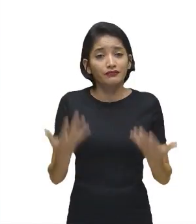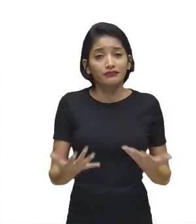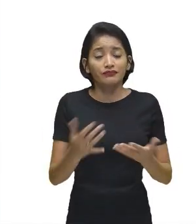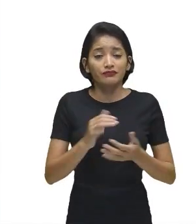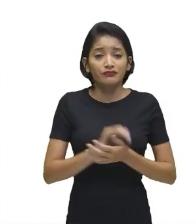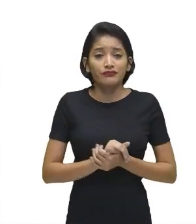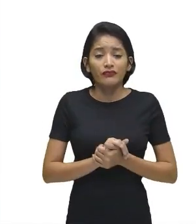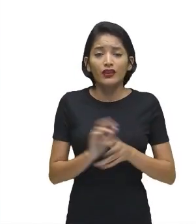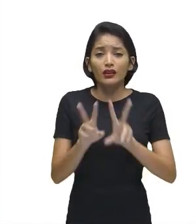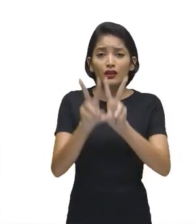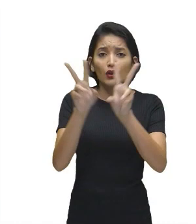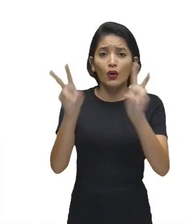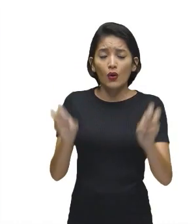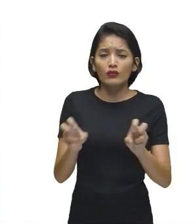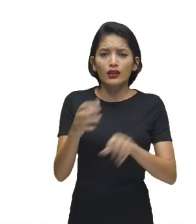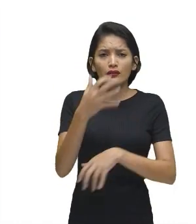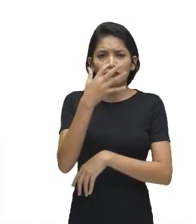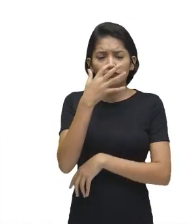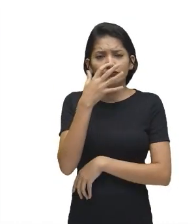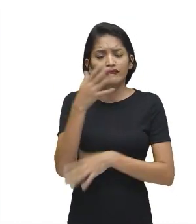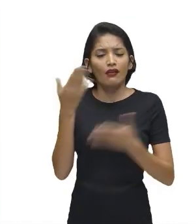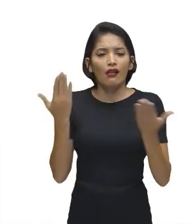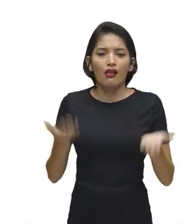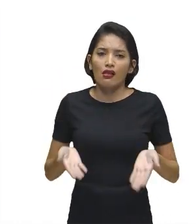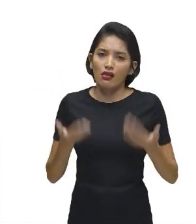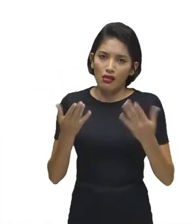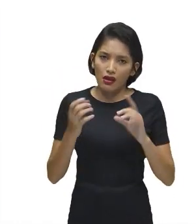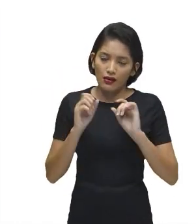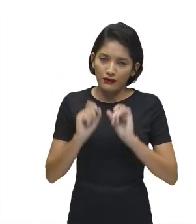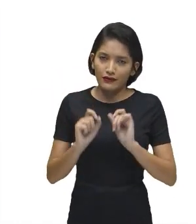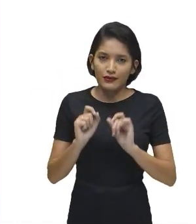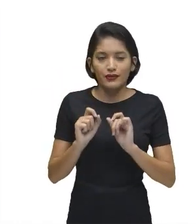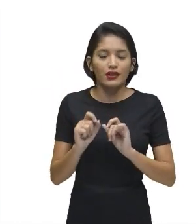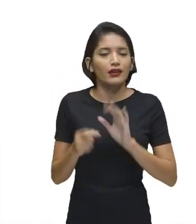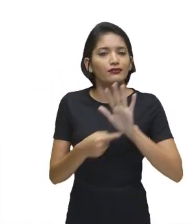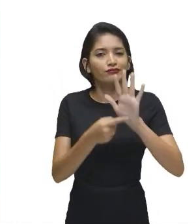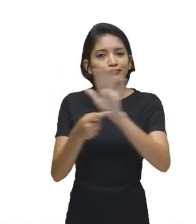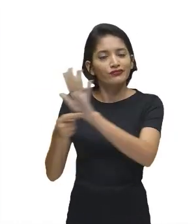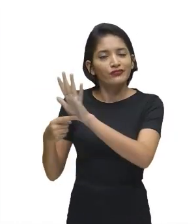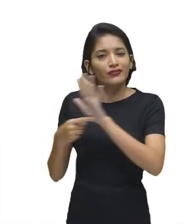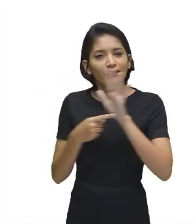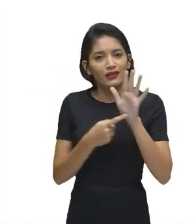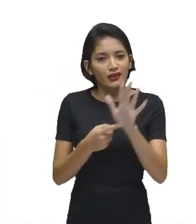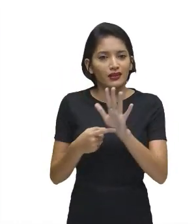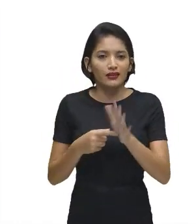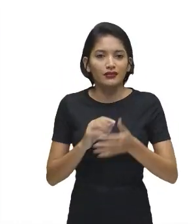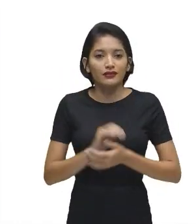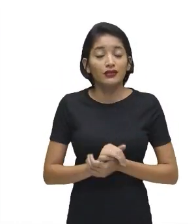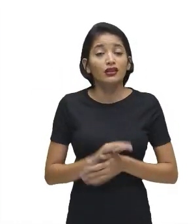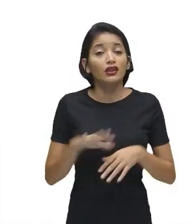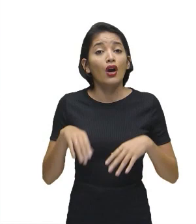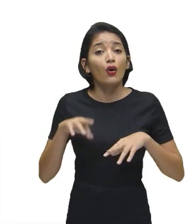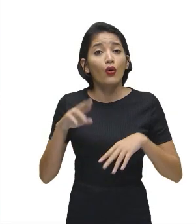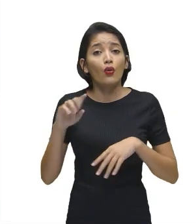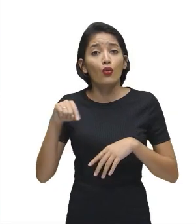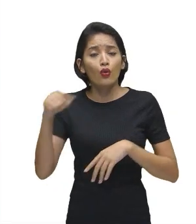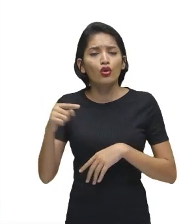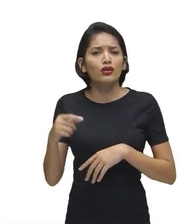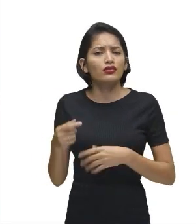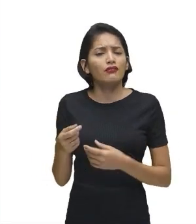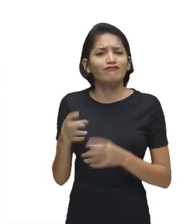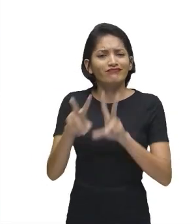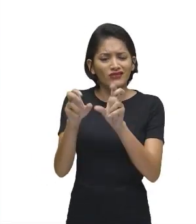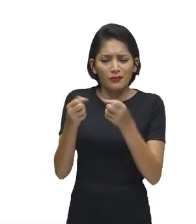os temas impressionistas eram bem leves, certo? Onde observavam a natureza. Já os expressionistas não, já tinha um tema mais pesado,